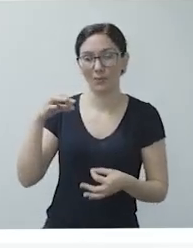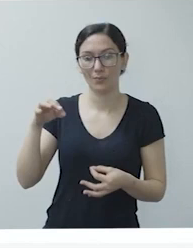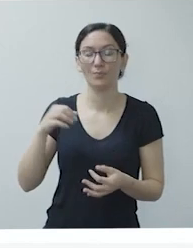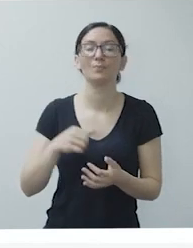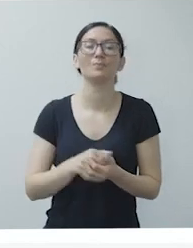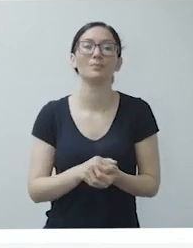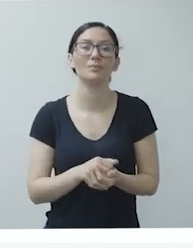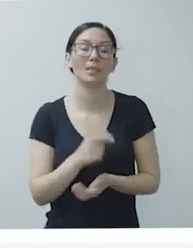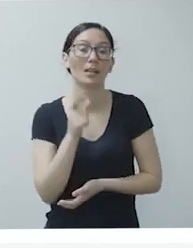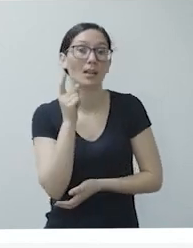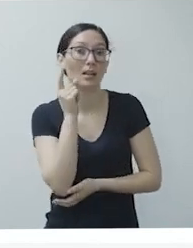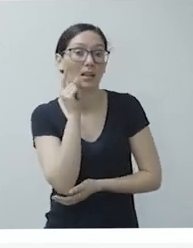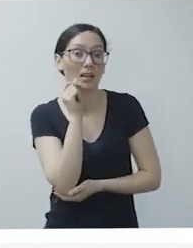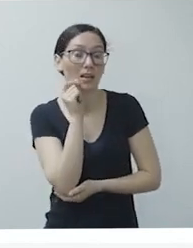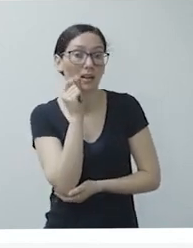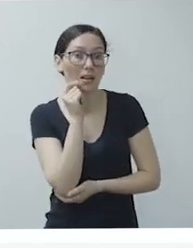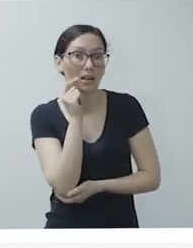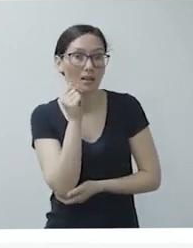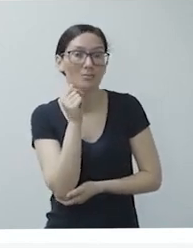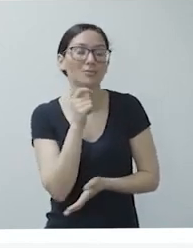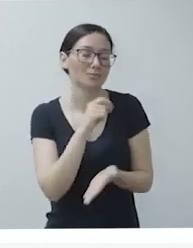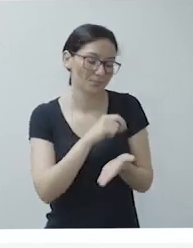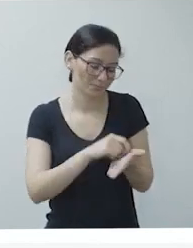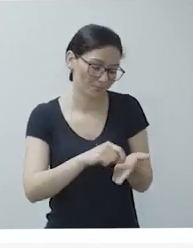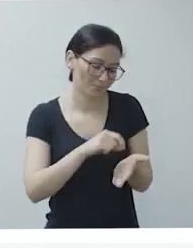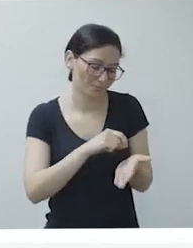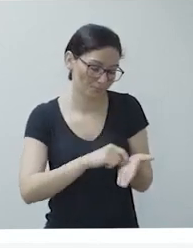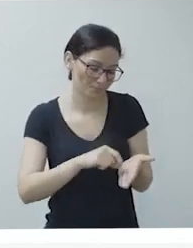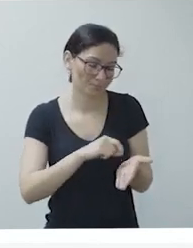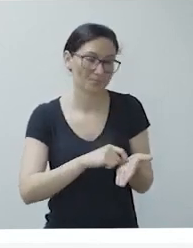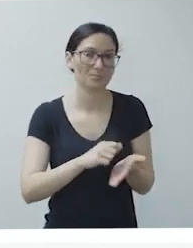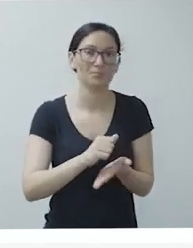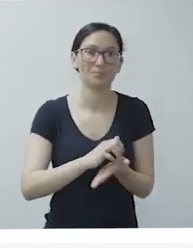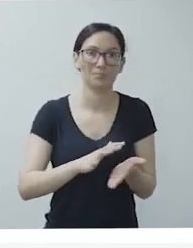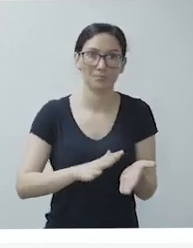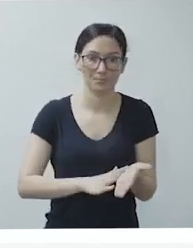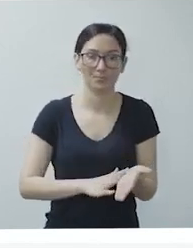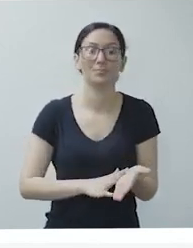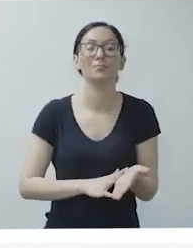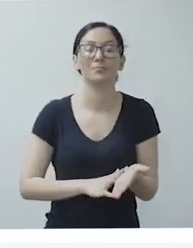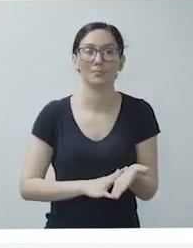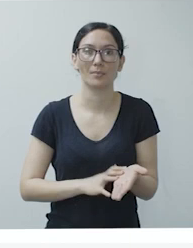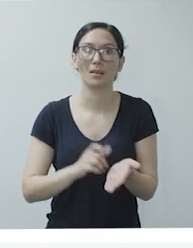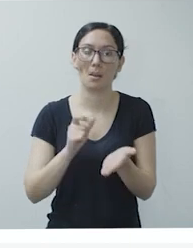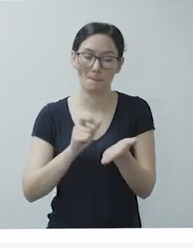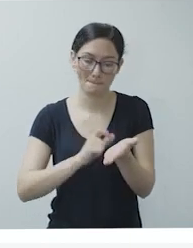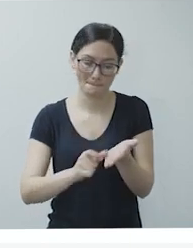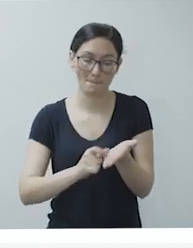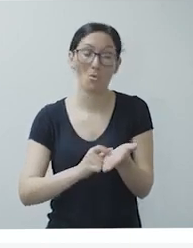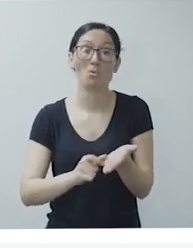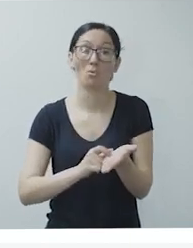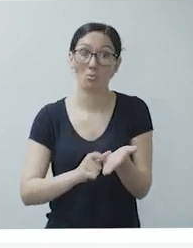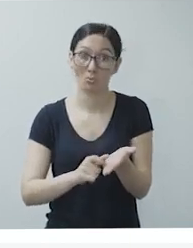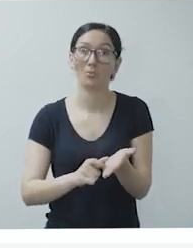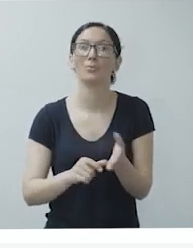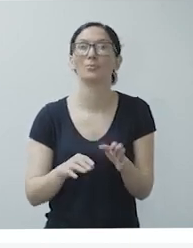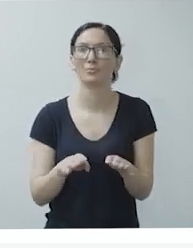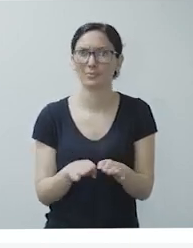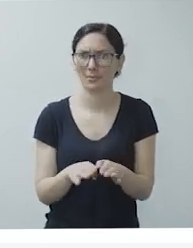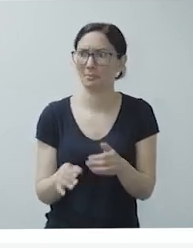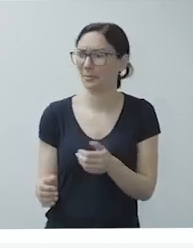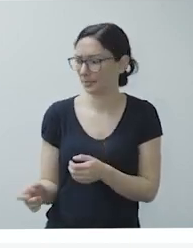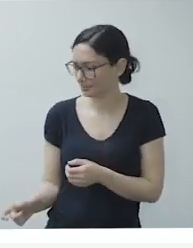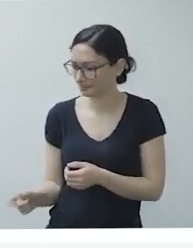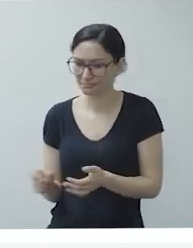folha, também um lápis para os registros, as atividades. Sempre é bom ter uma borracha por perto,